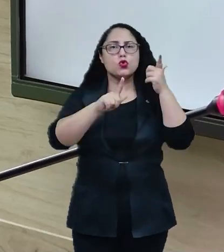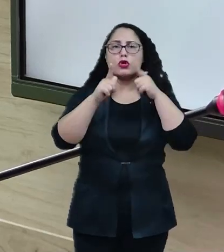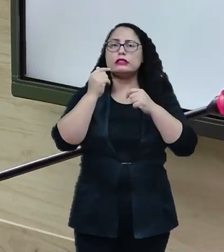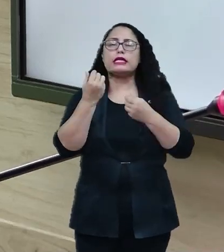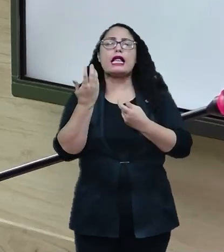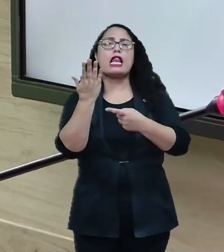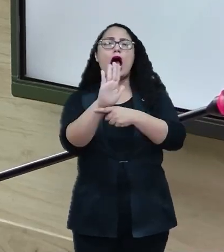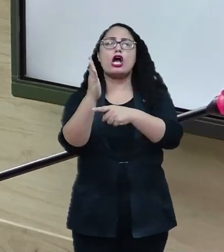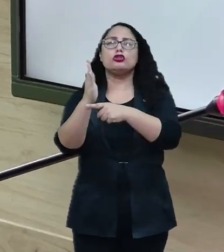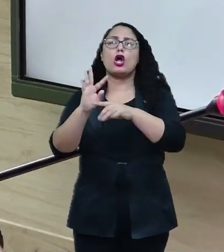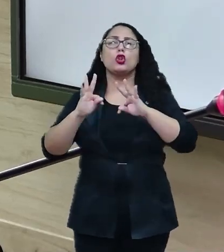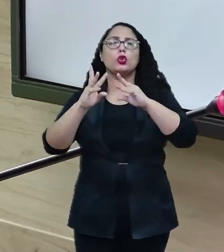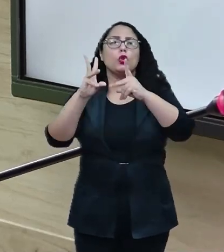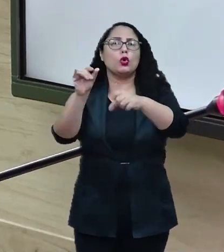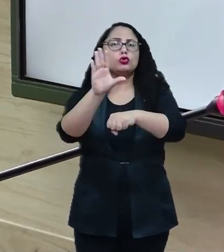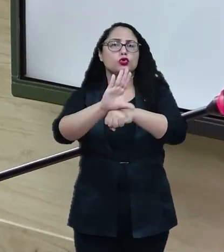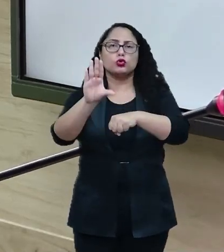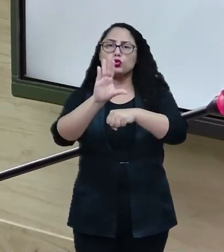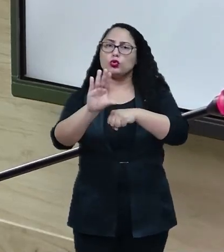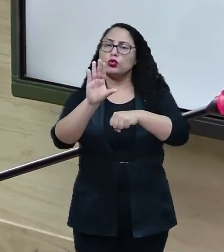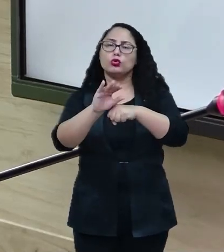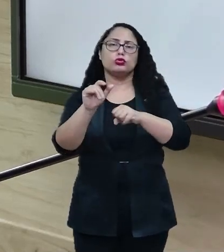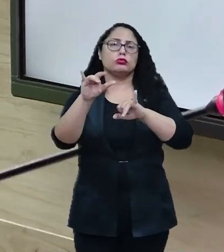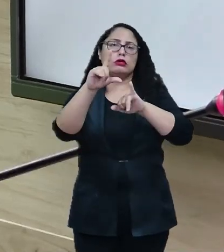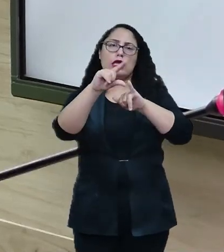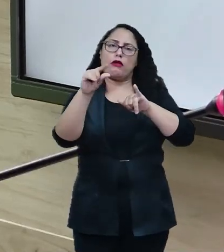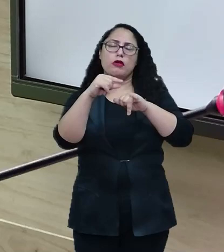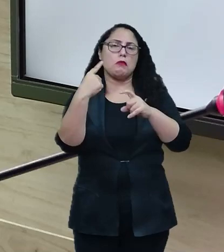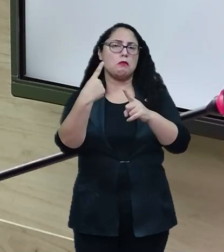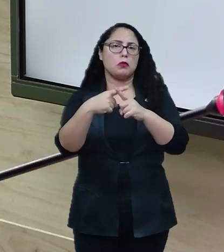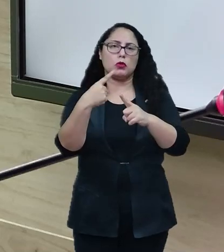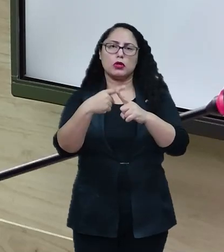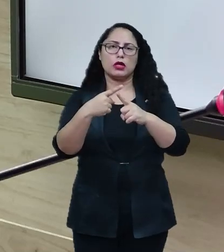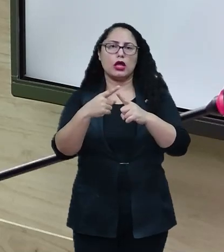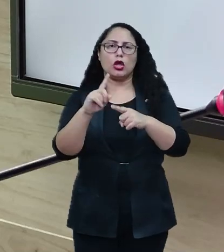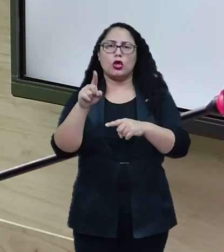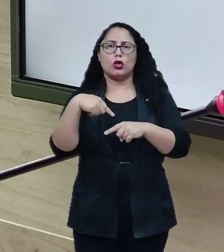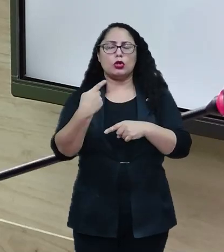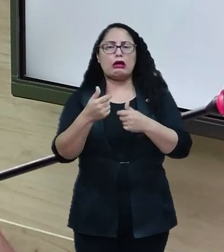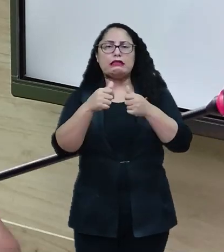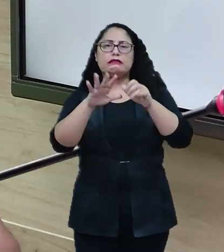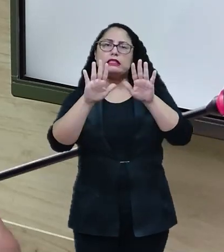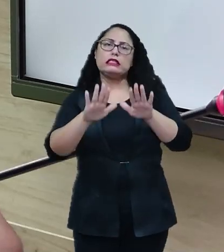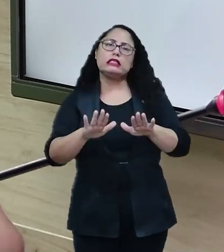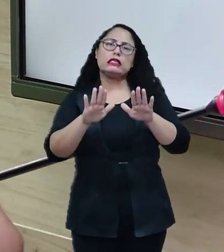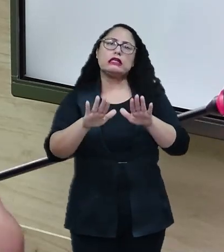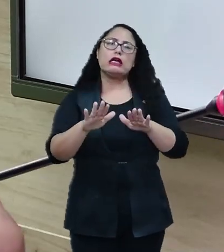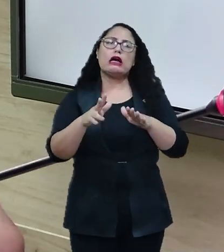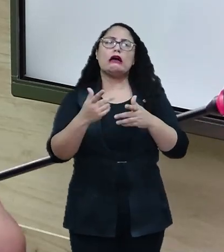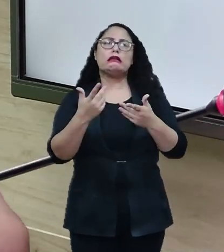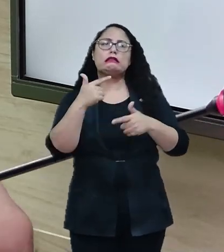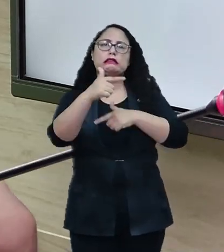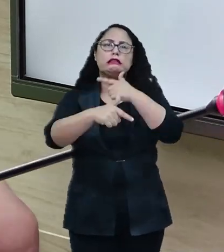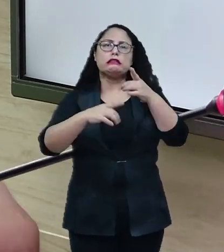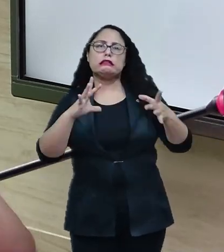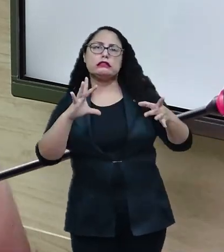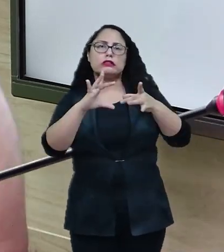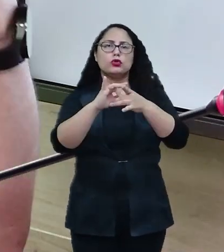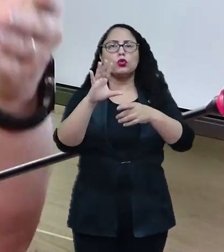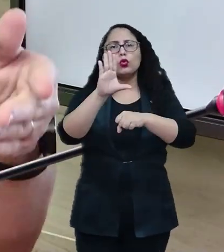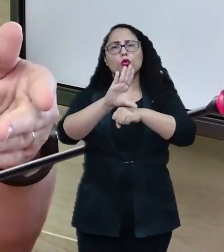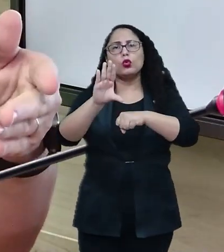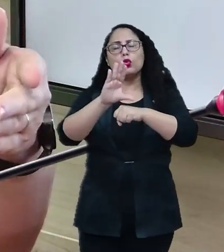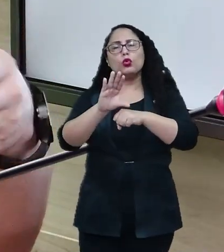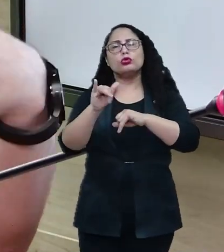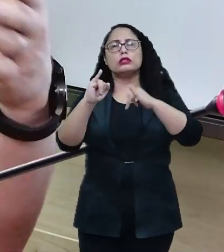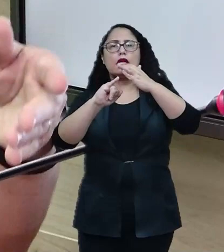contemplar todos os cursos de graduação do IFB, porque a gente fica em função dos cursos que